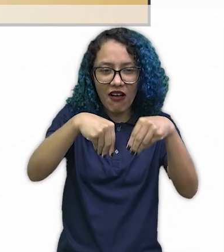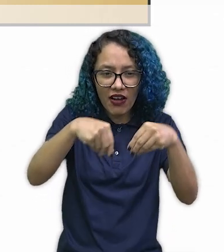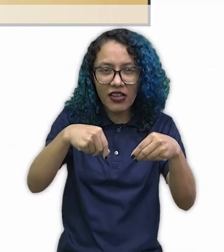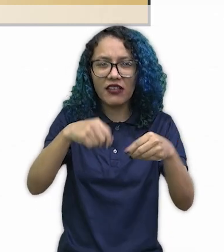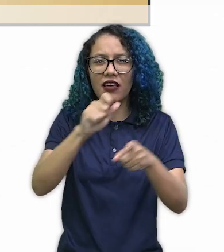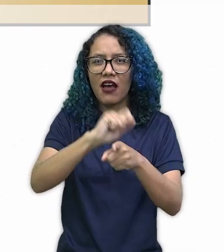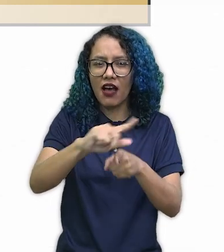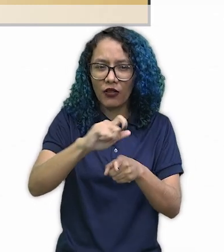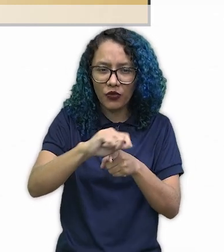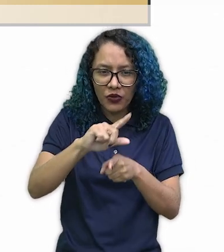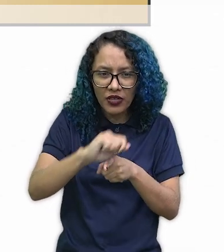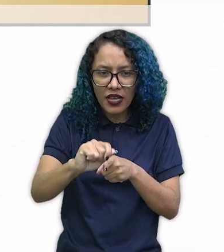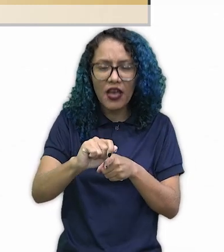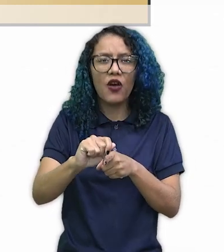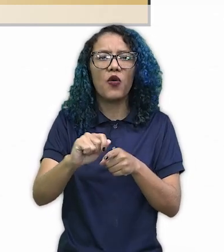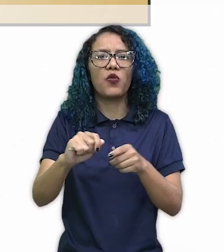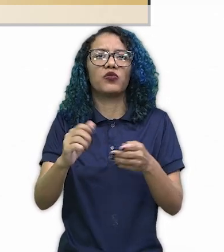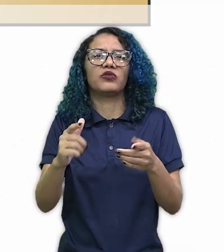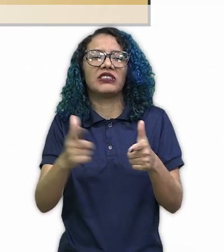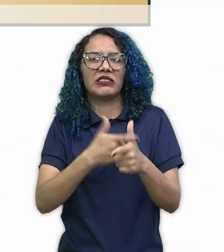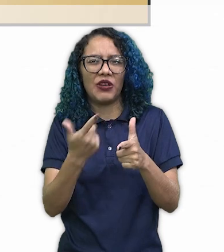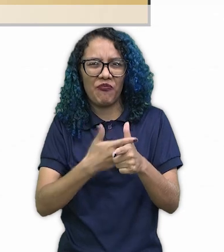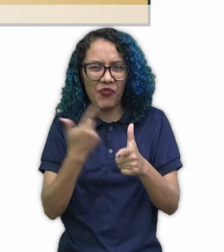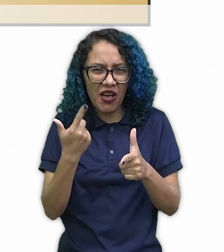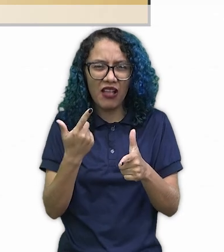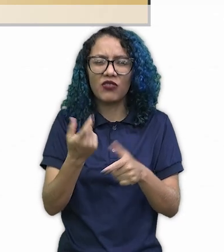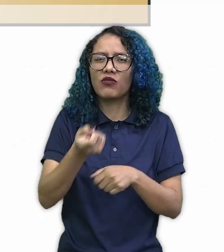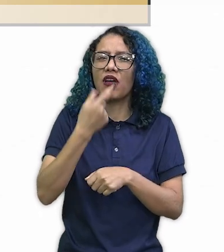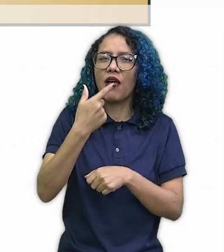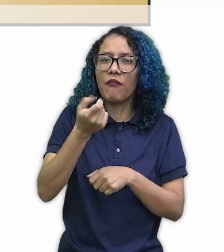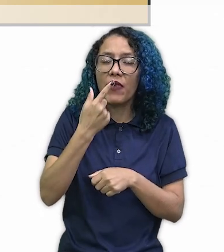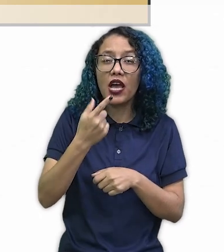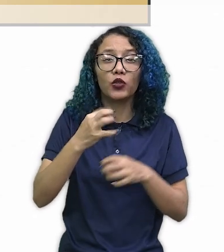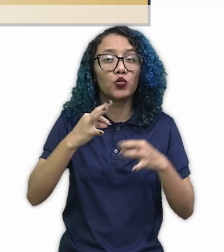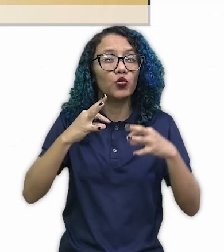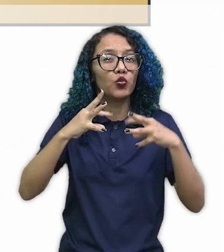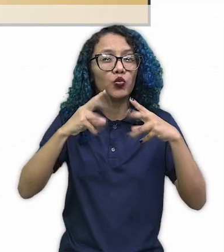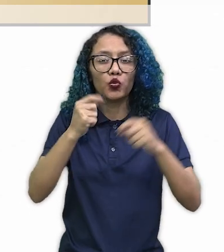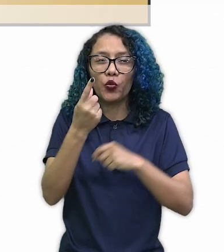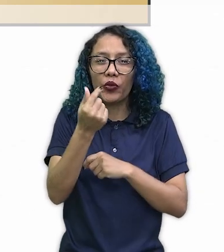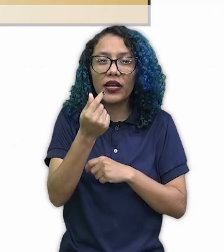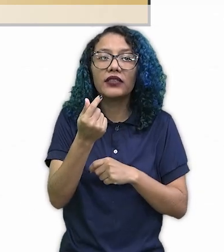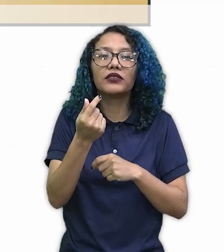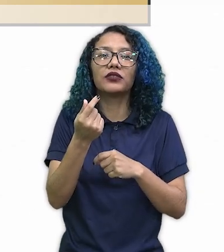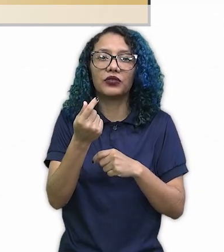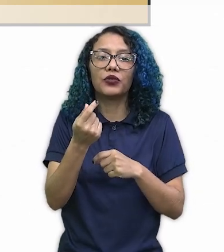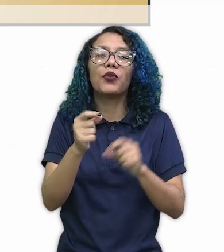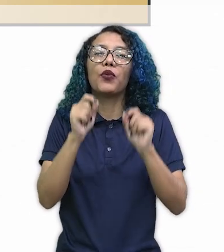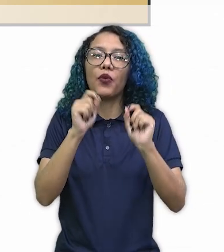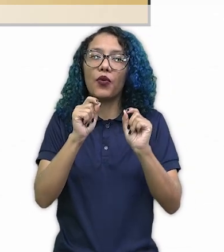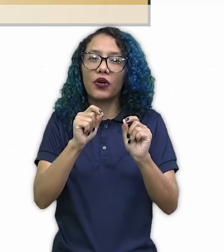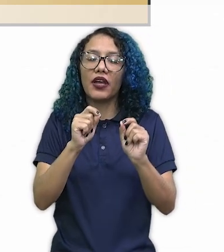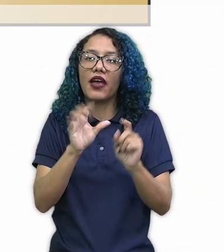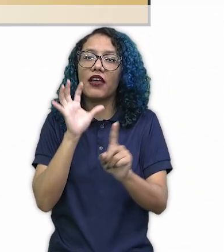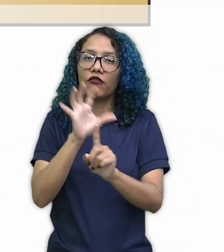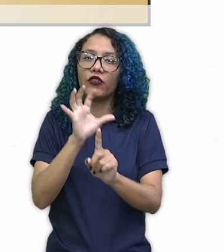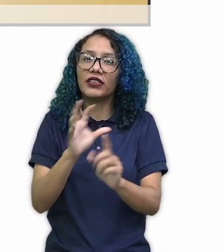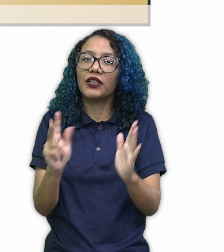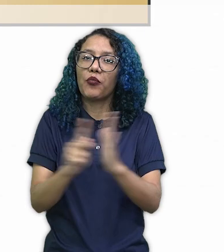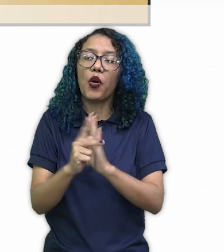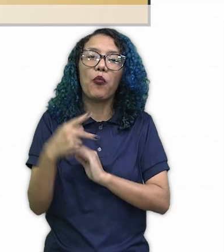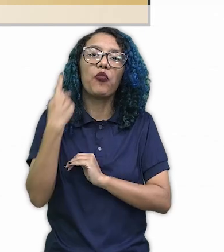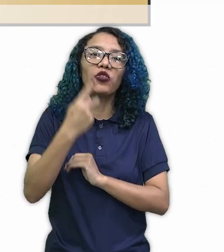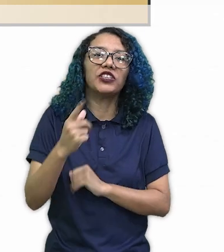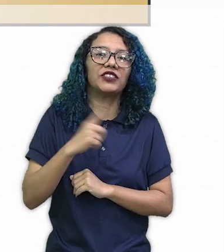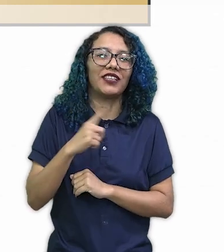farinha, do aluguel, do sapato e do remédio dependem das decisões